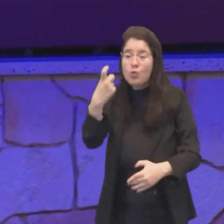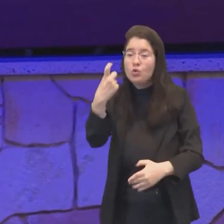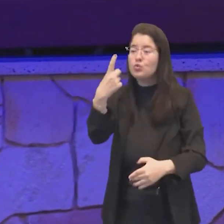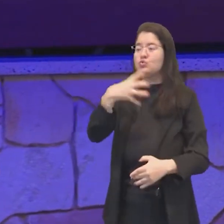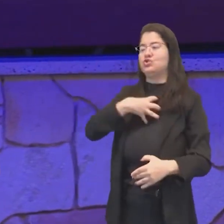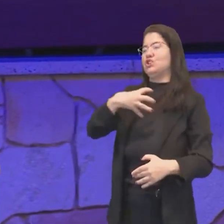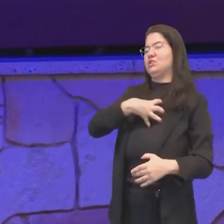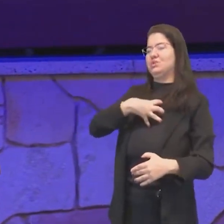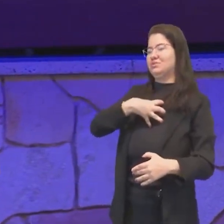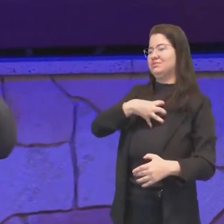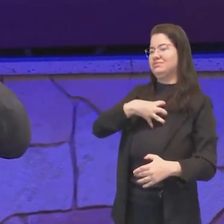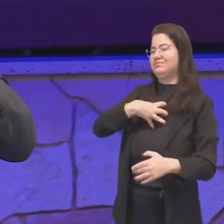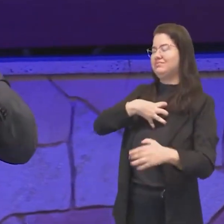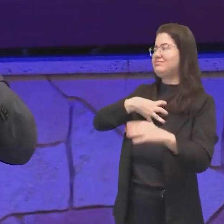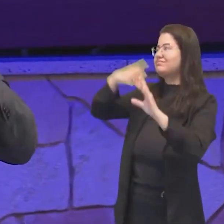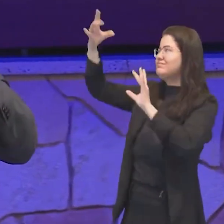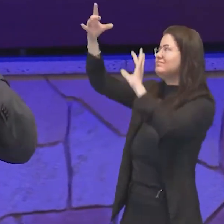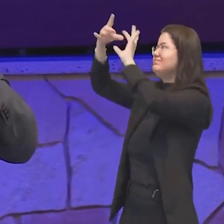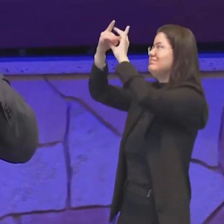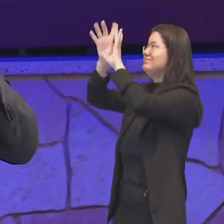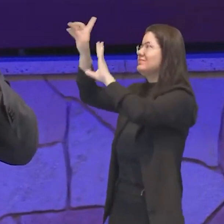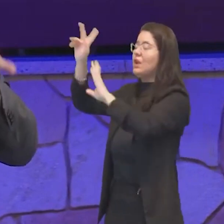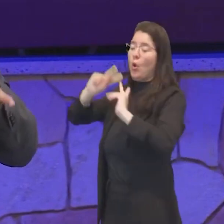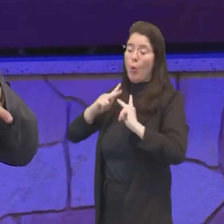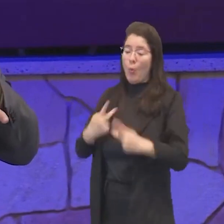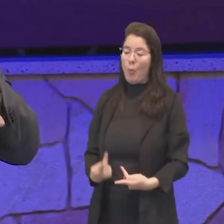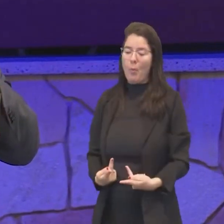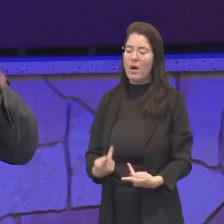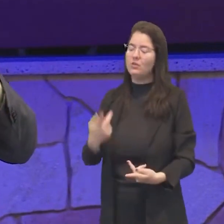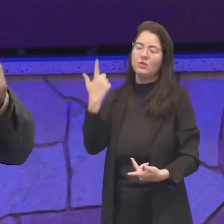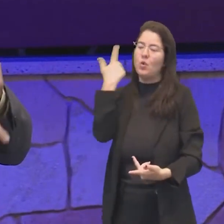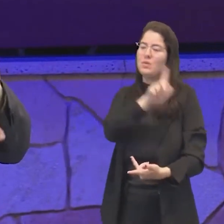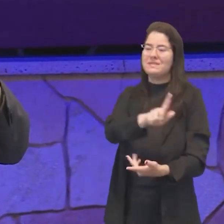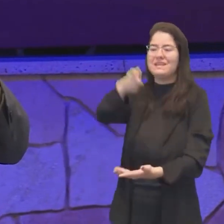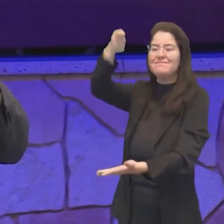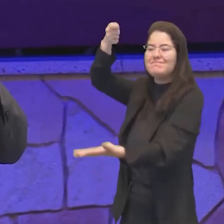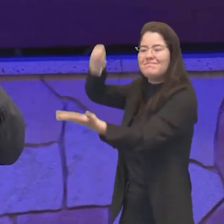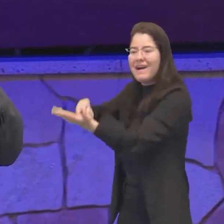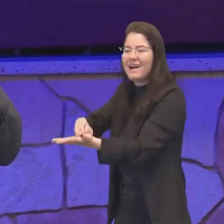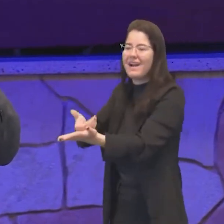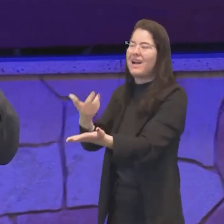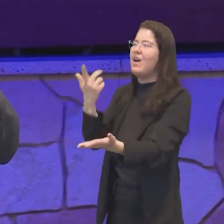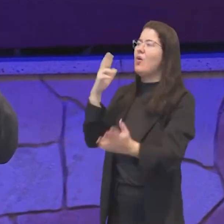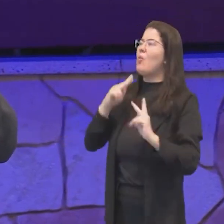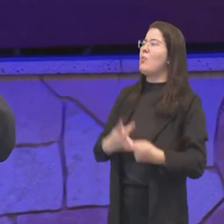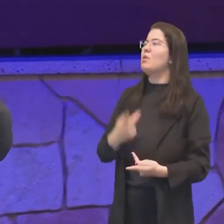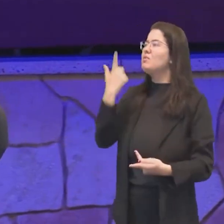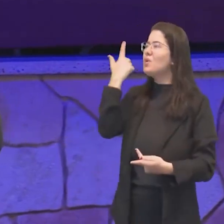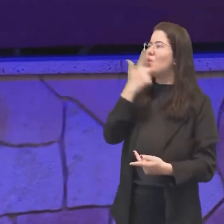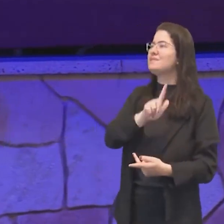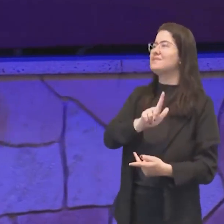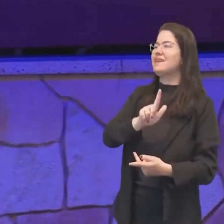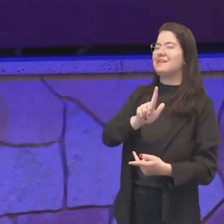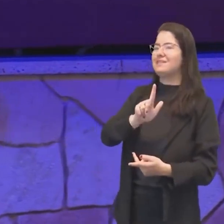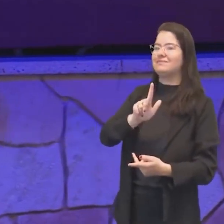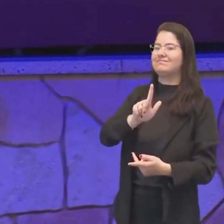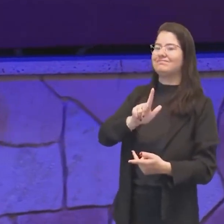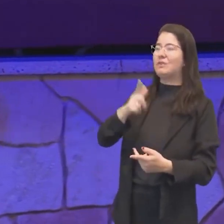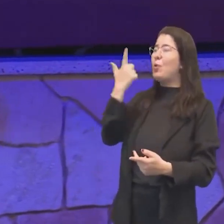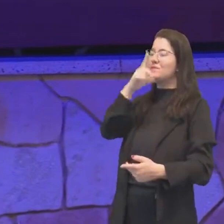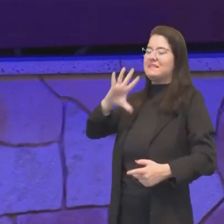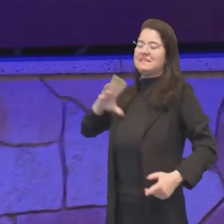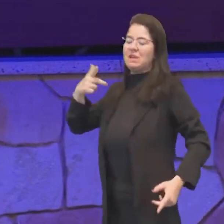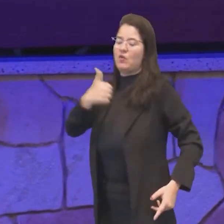humano jamais teria condições de pagar pelo seu próprio pecado, ainda que ele oferecesse a si mesmo. E aí é por isso que Cristo